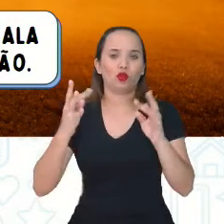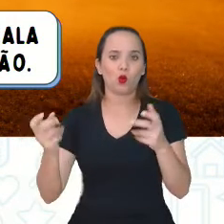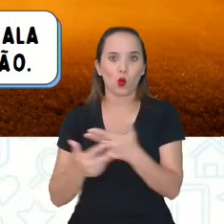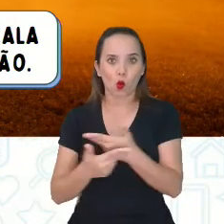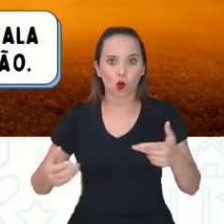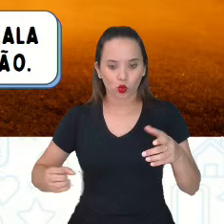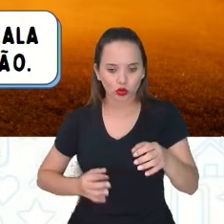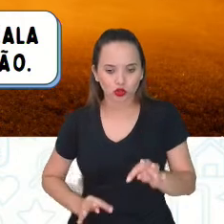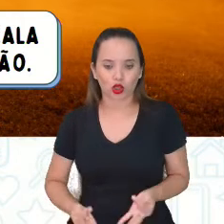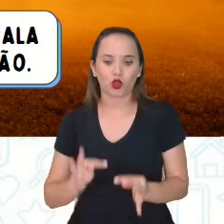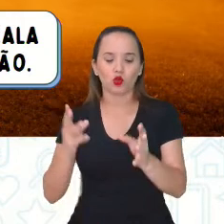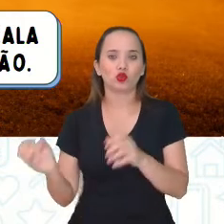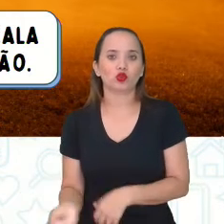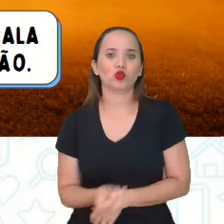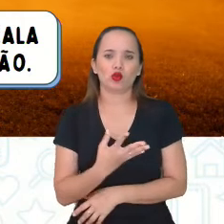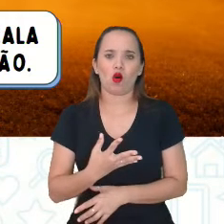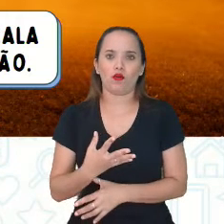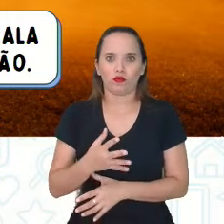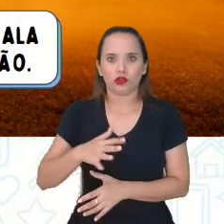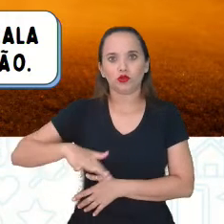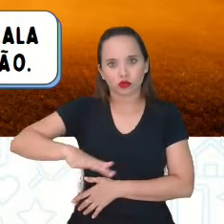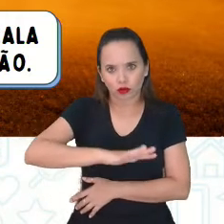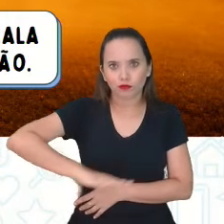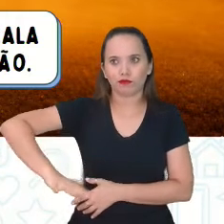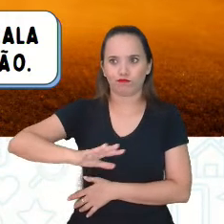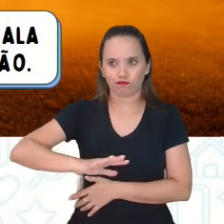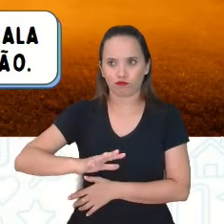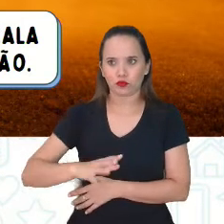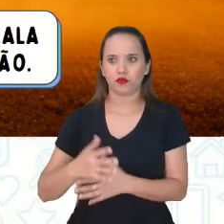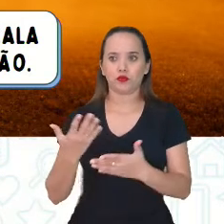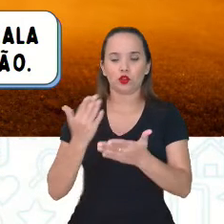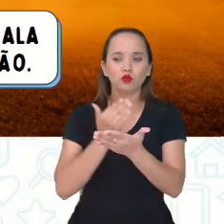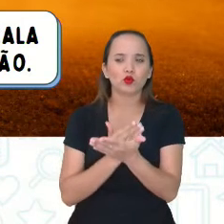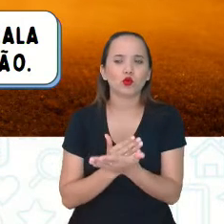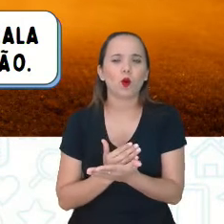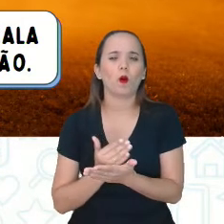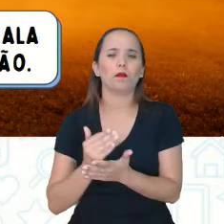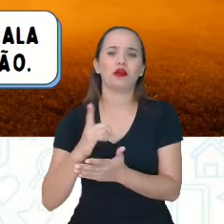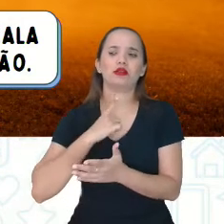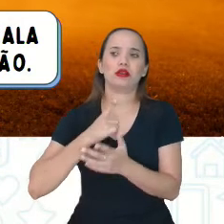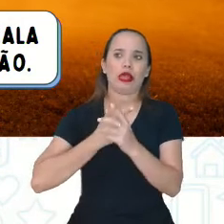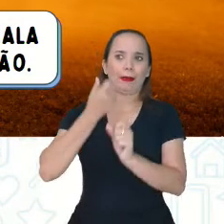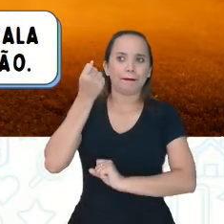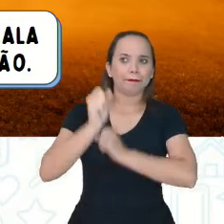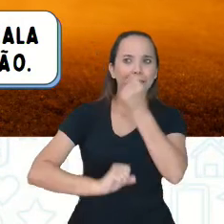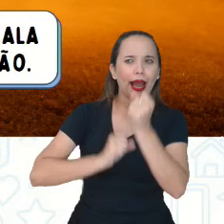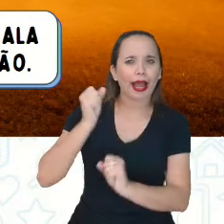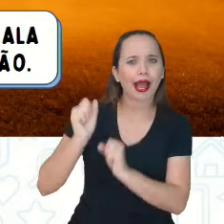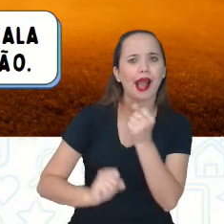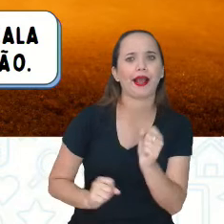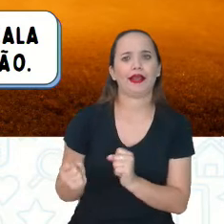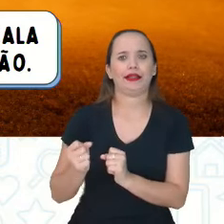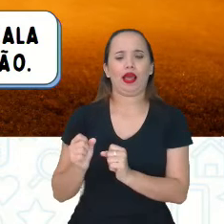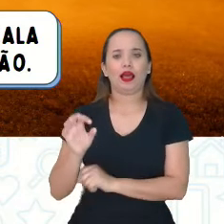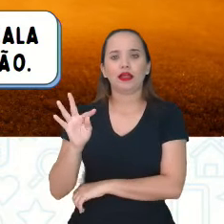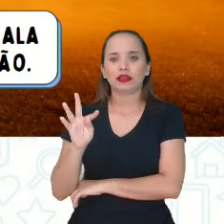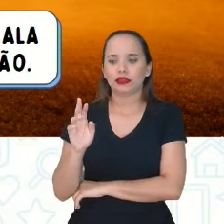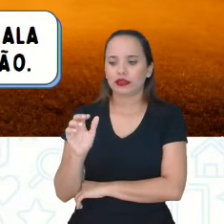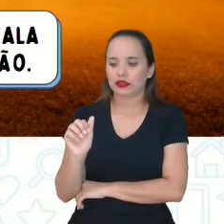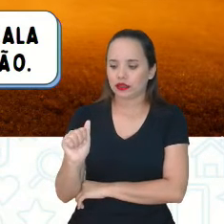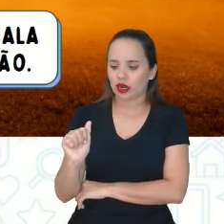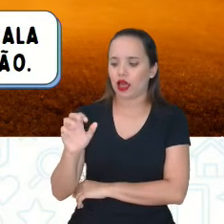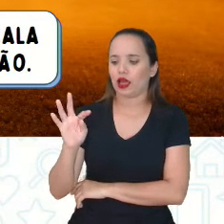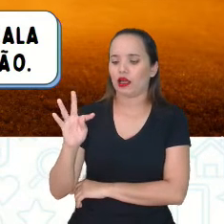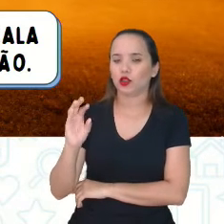quando nessas áreas rurais, né, começam a introduzir maquinários, né, esses tratores, todo, para